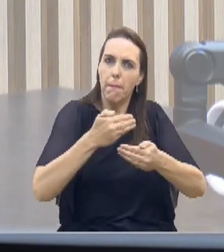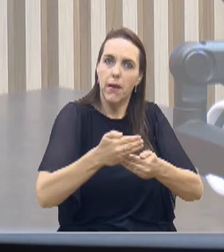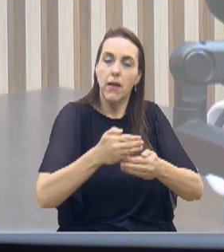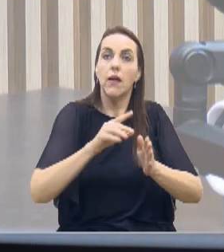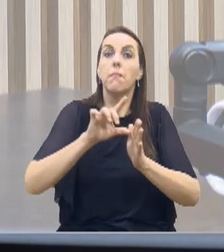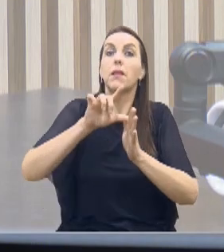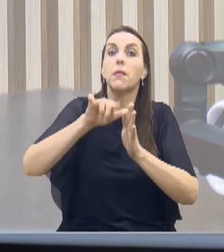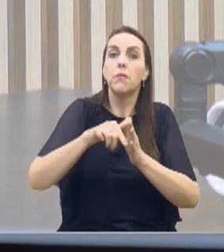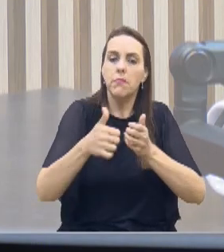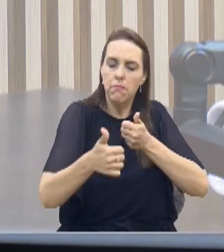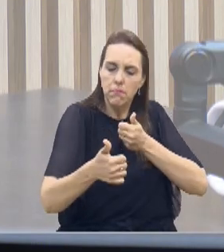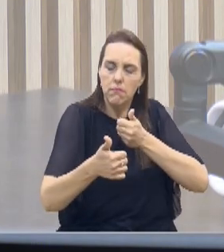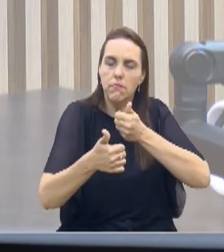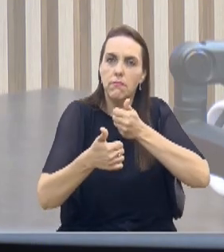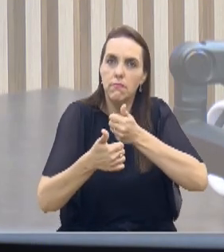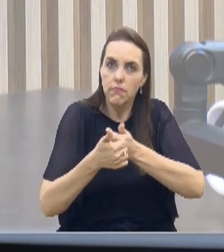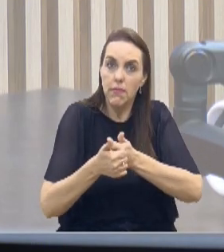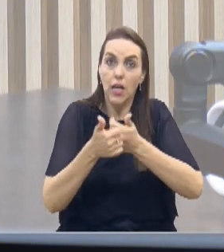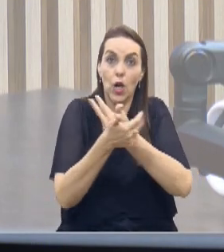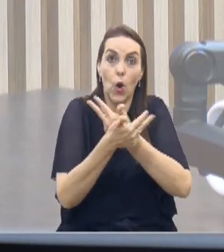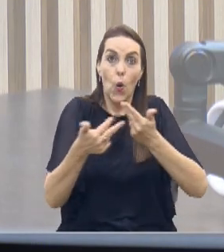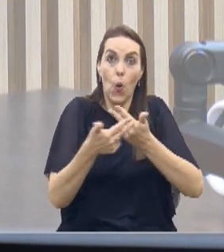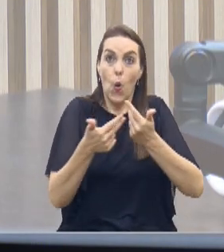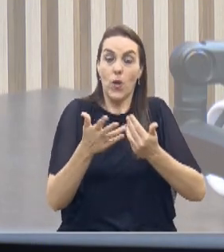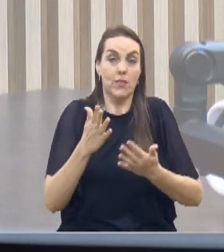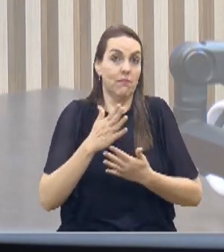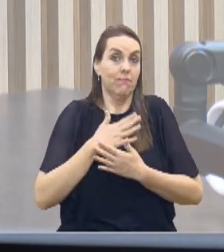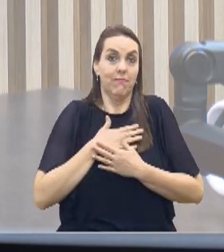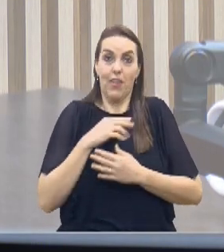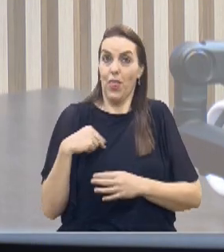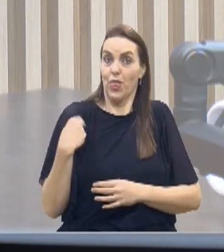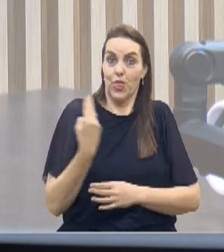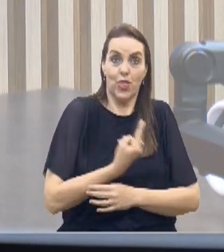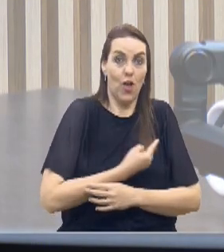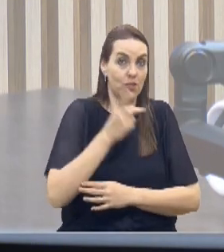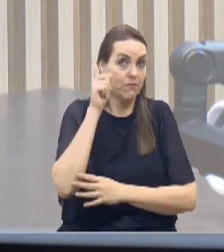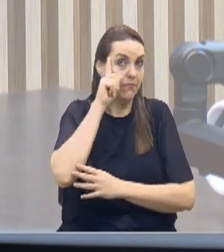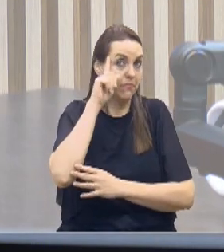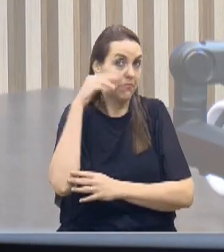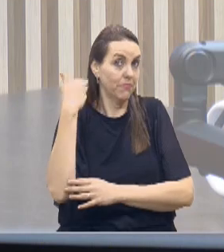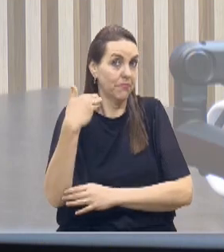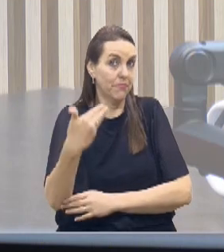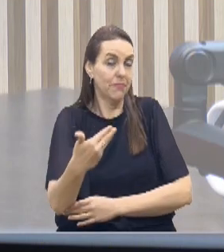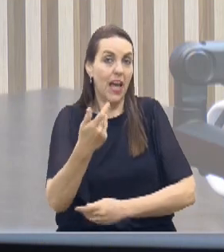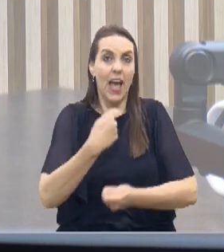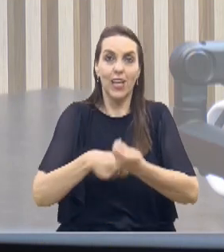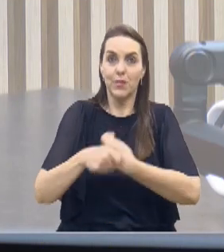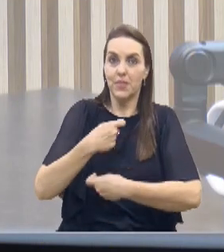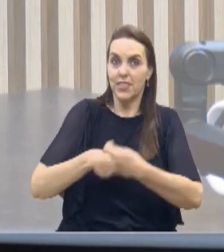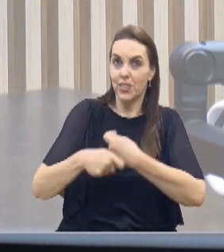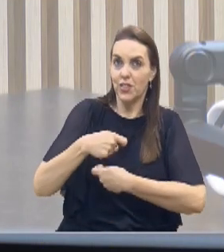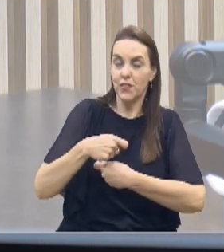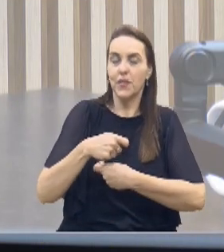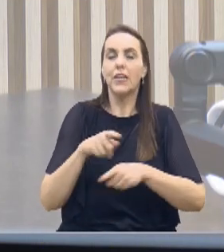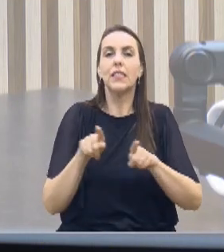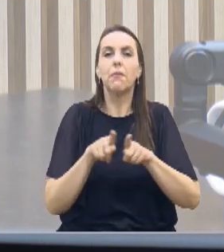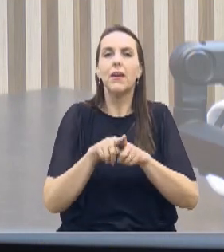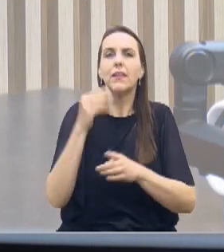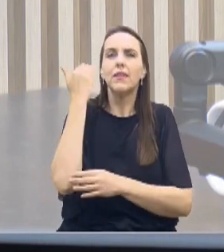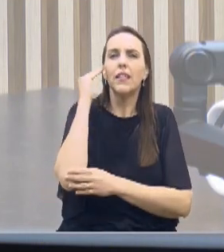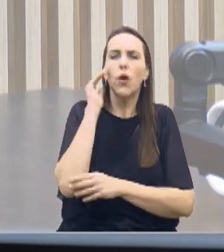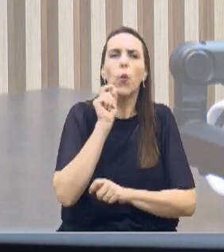me aproximar um pouco mais dessas coisas que não fazem parte do nosso dia a dia, né, que é essa questão administrativa, de entender quais seriam